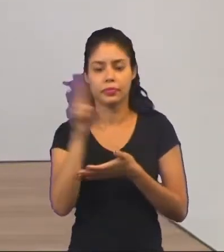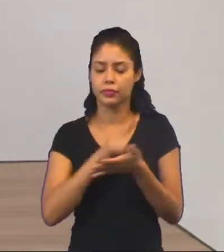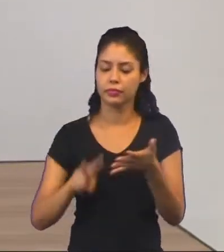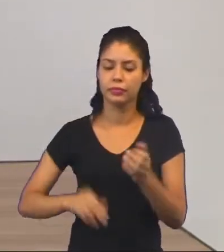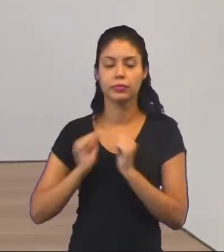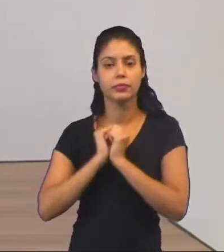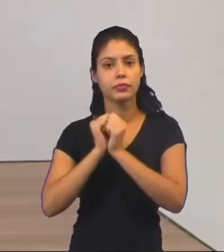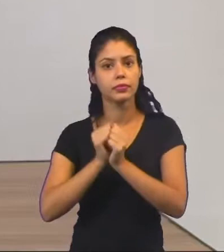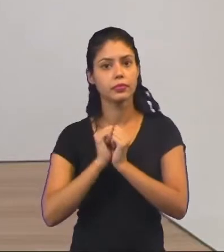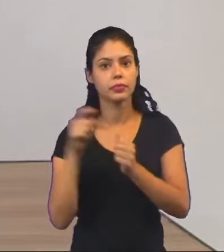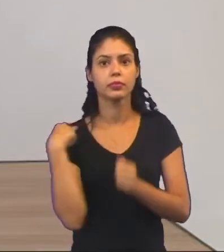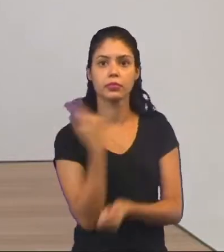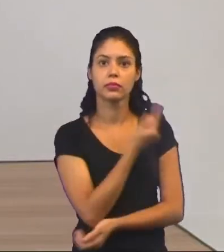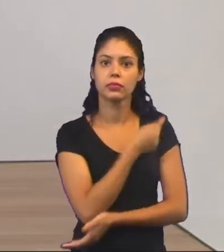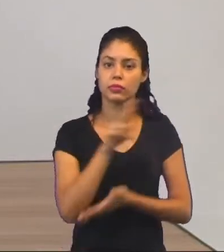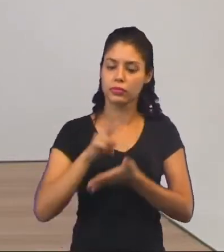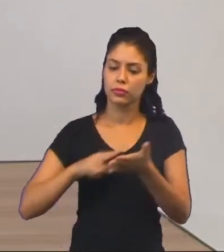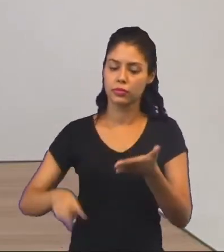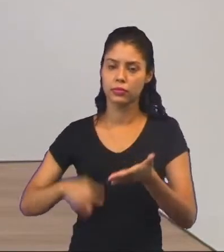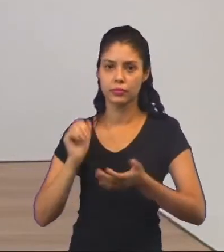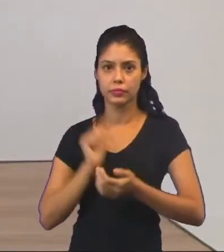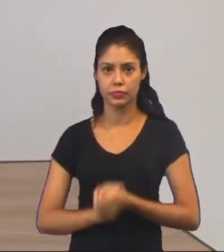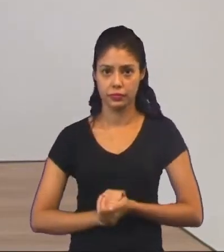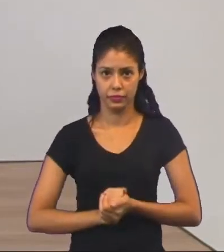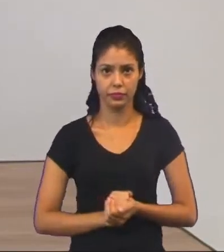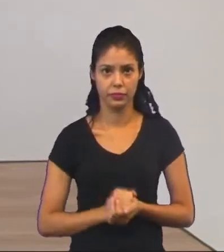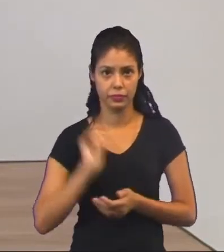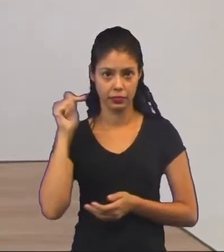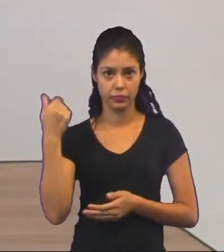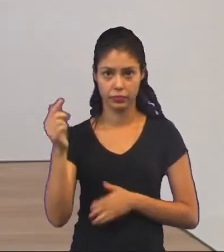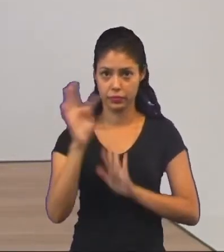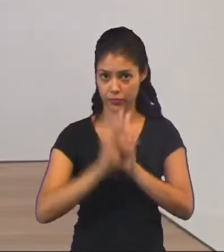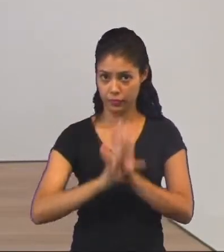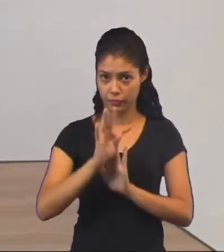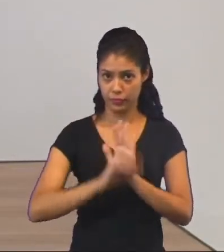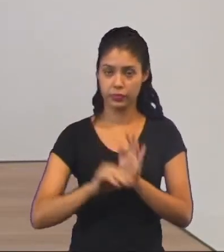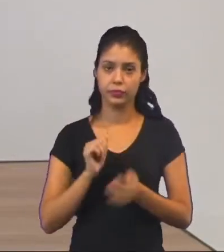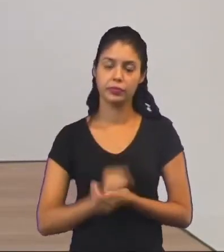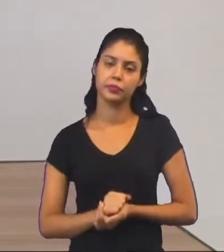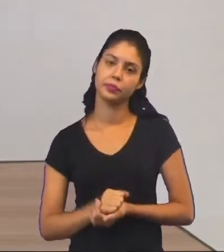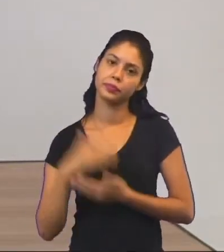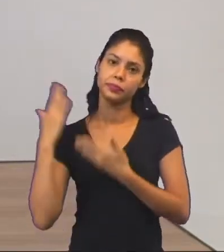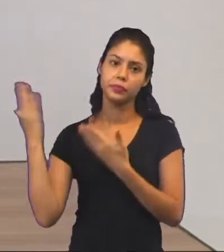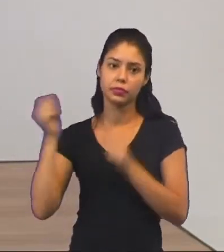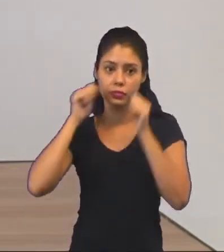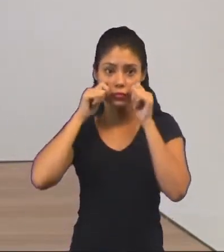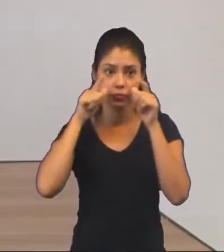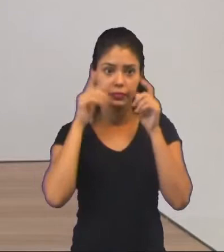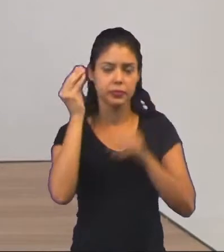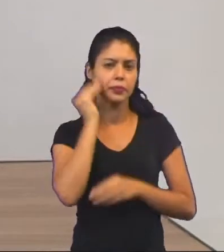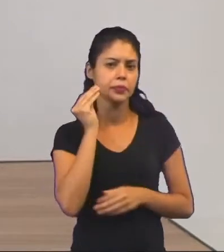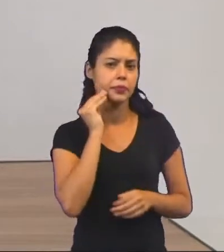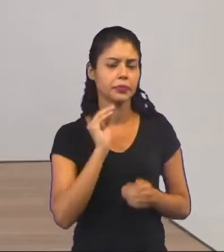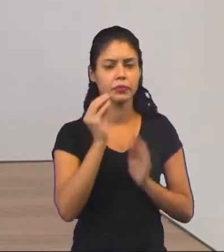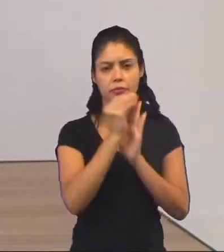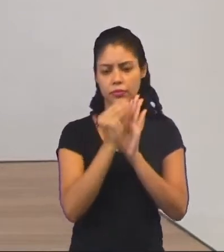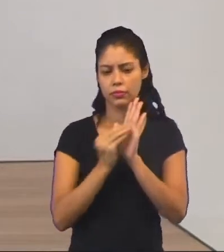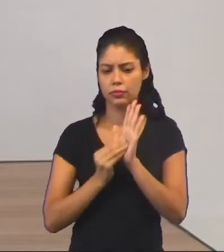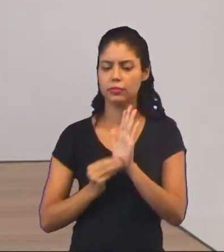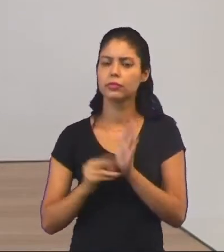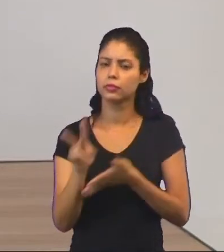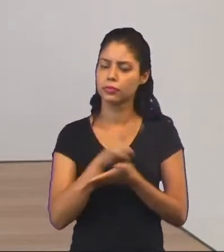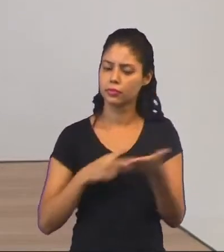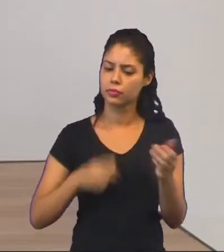leitura comigo no nosso cartaz de uma outra receita. Prestem bastante atenção, tentem acompanhar a leitura